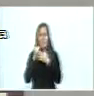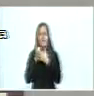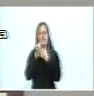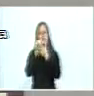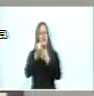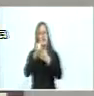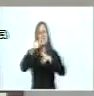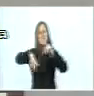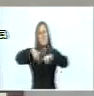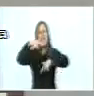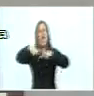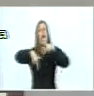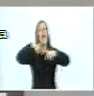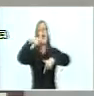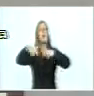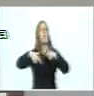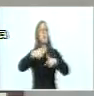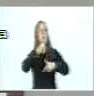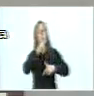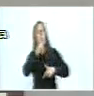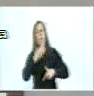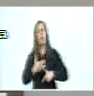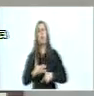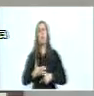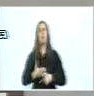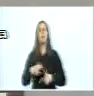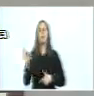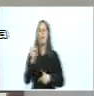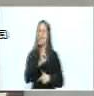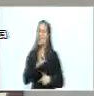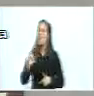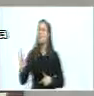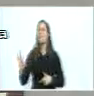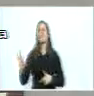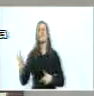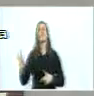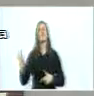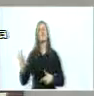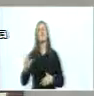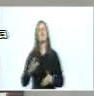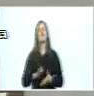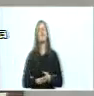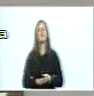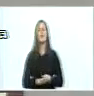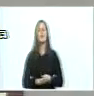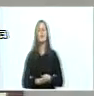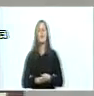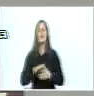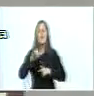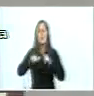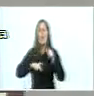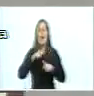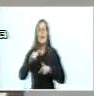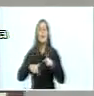muito, muito gratificante, muito, não é bem gratificante a palavra, doutor, um serviço